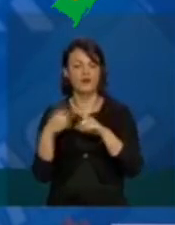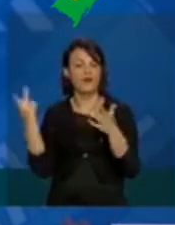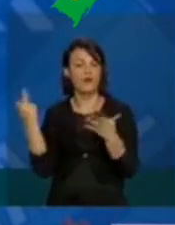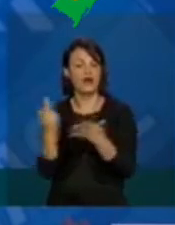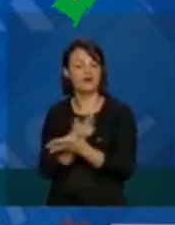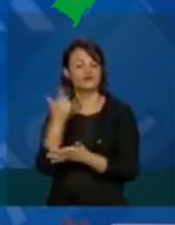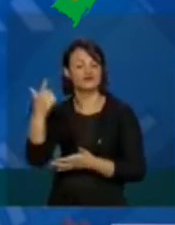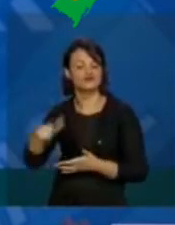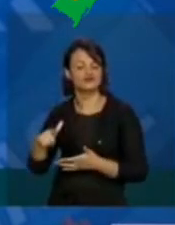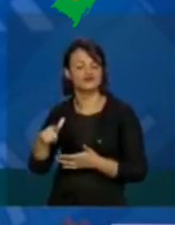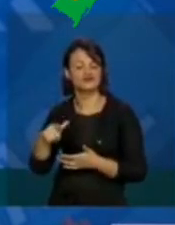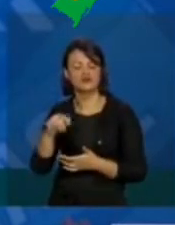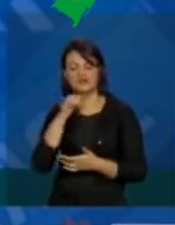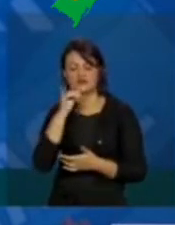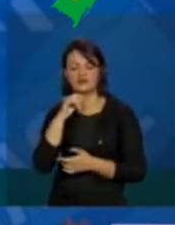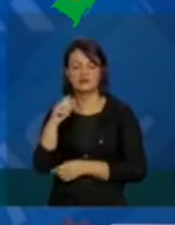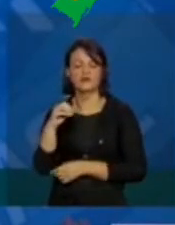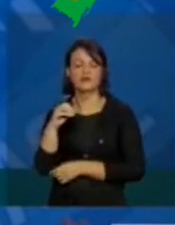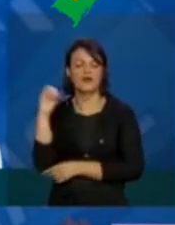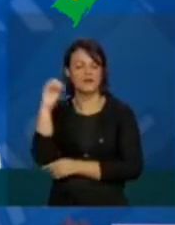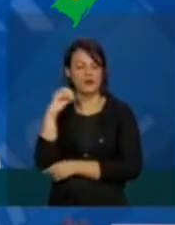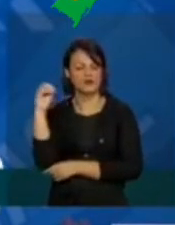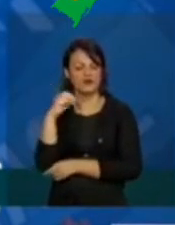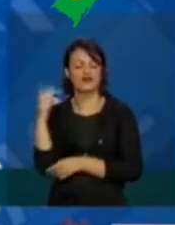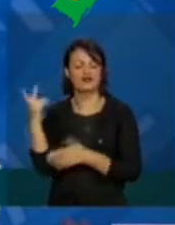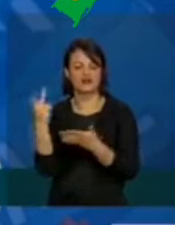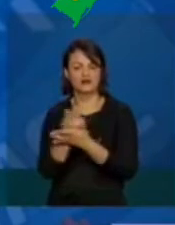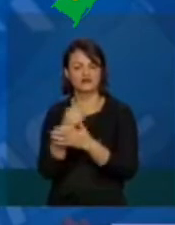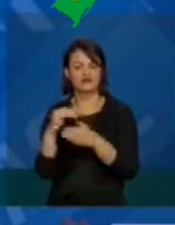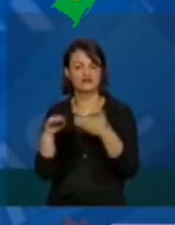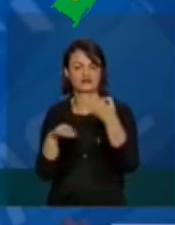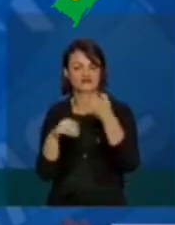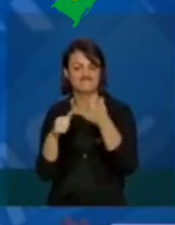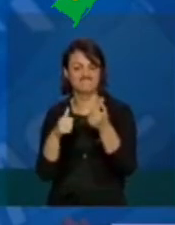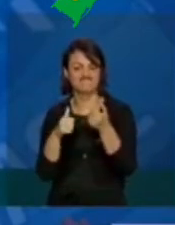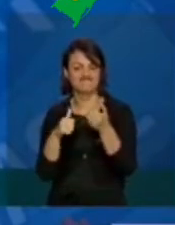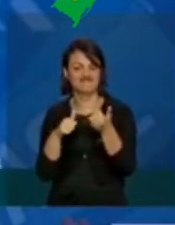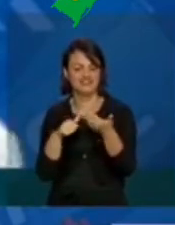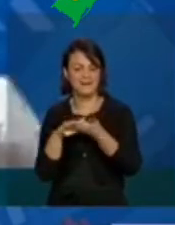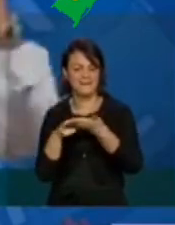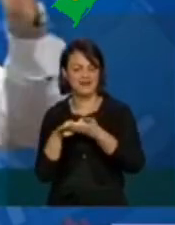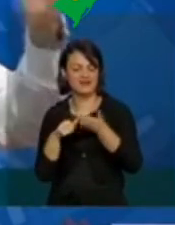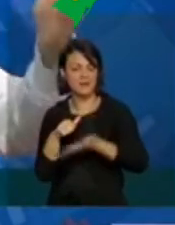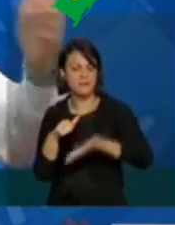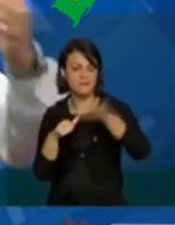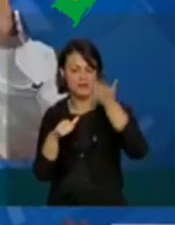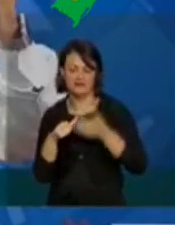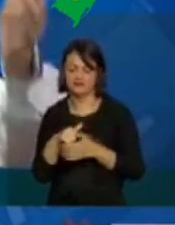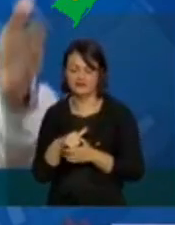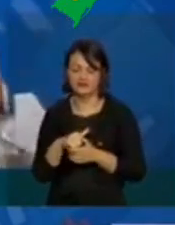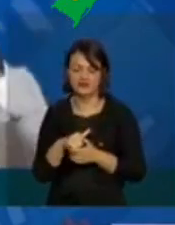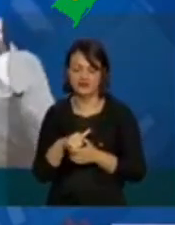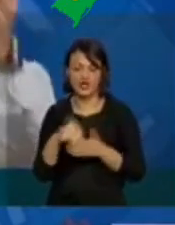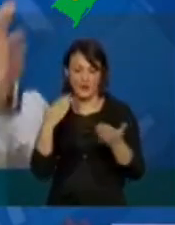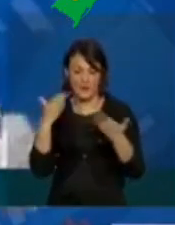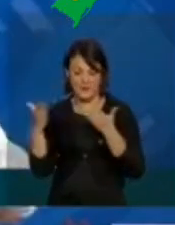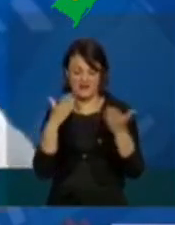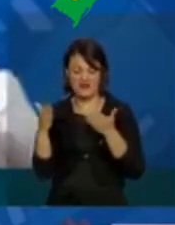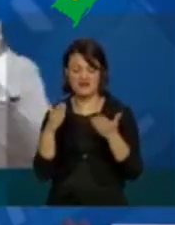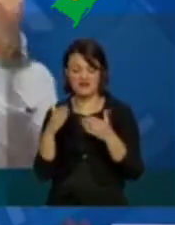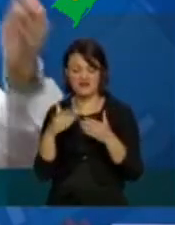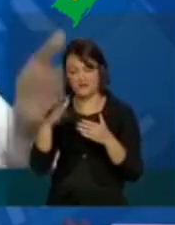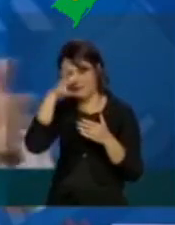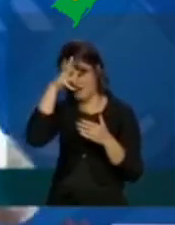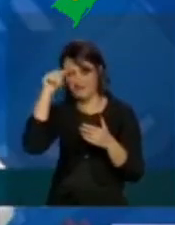casos. No caso de Porto Alegre, estava um pouquinho acima da média, muito pouco acima da média, bem distante da incidência